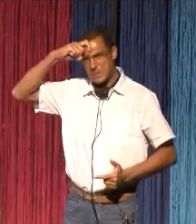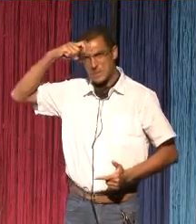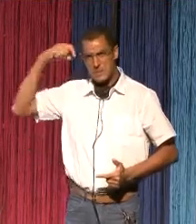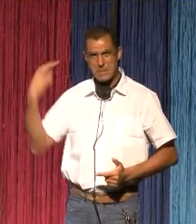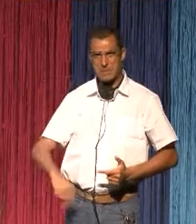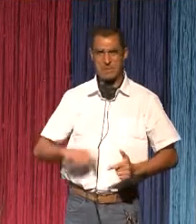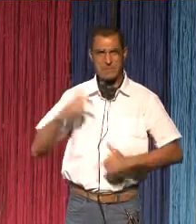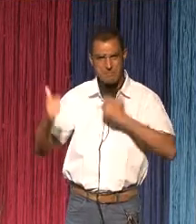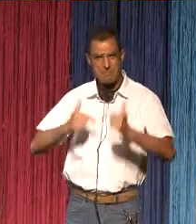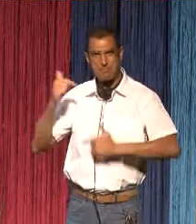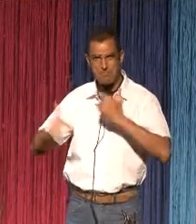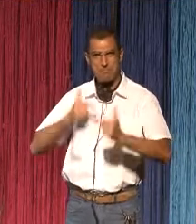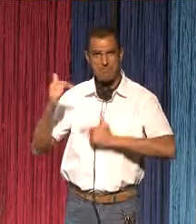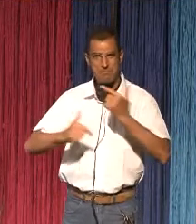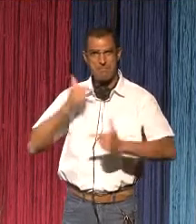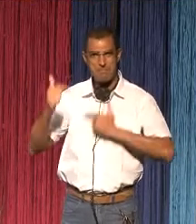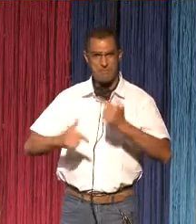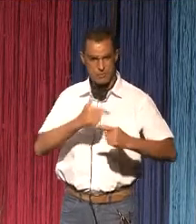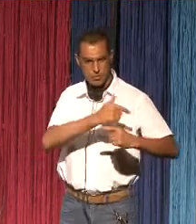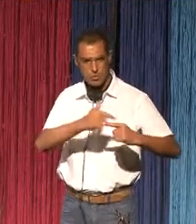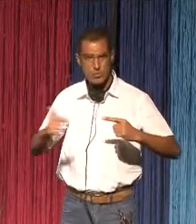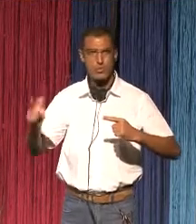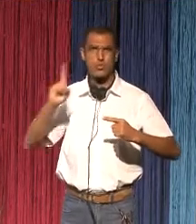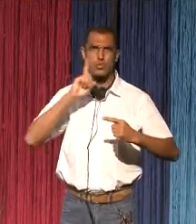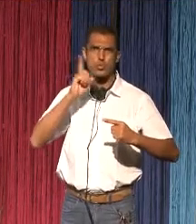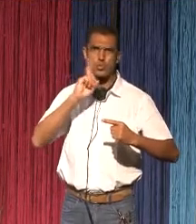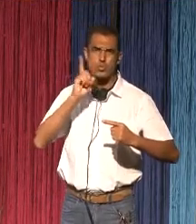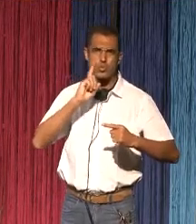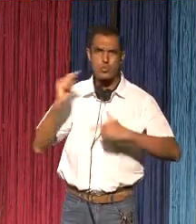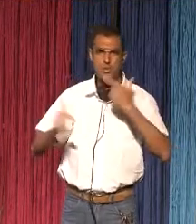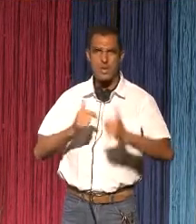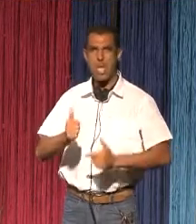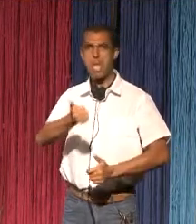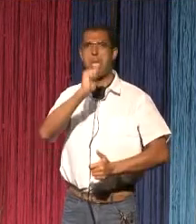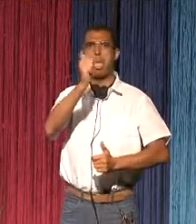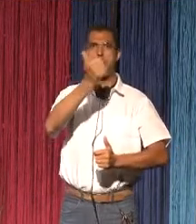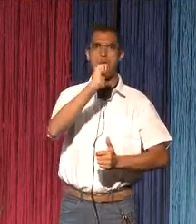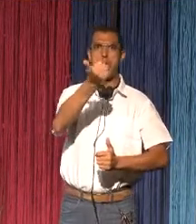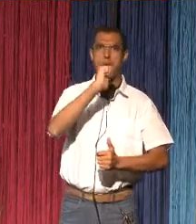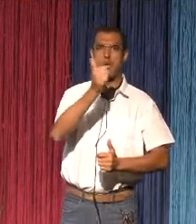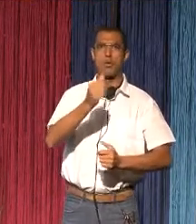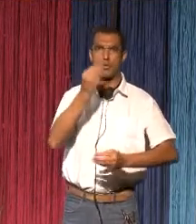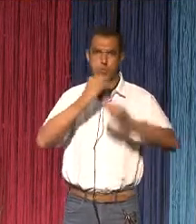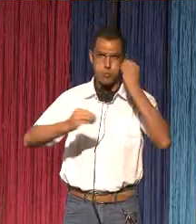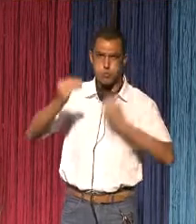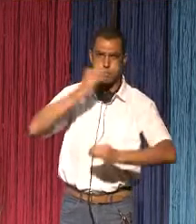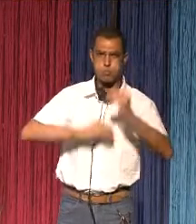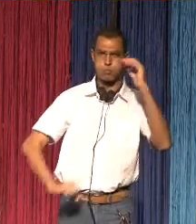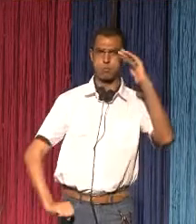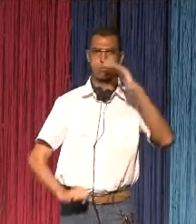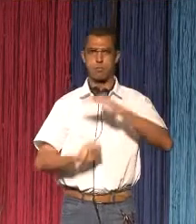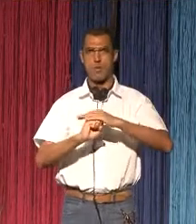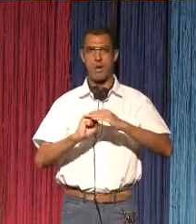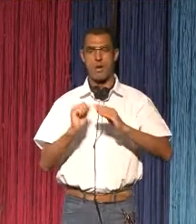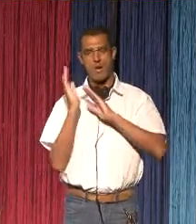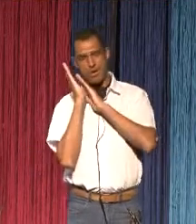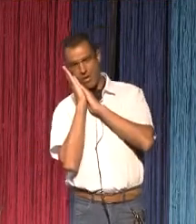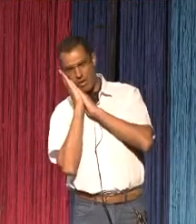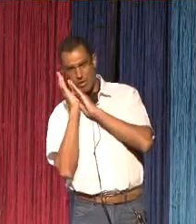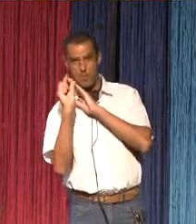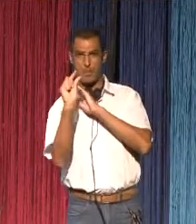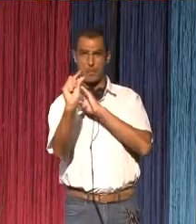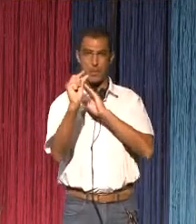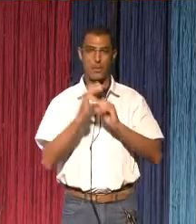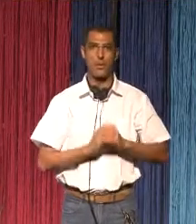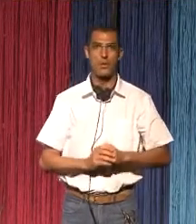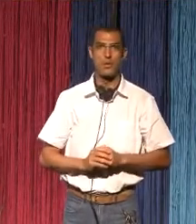24/7, 24 horas por dia, 7 dias por semana. Bebem feito loucos, comem feito loucos, não dormem, não